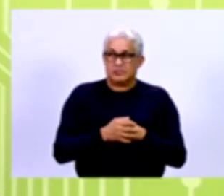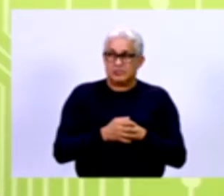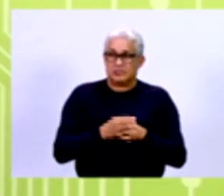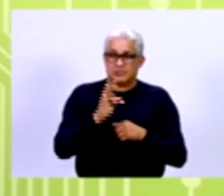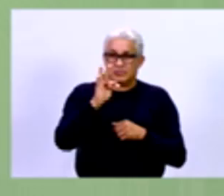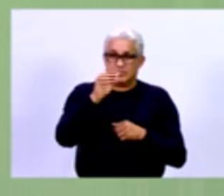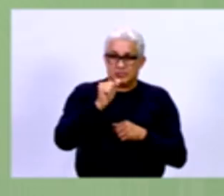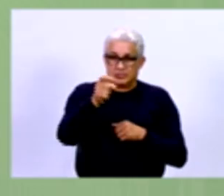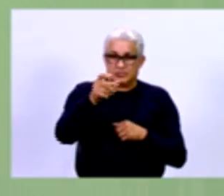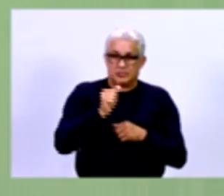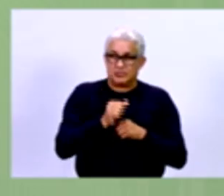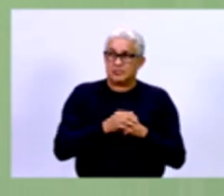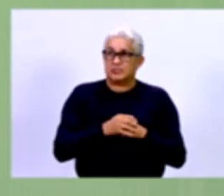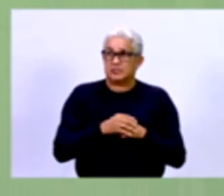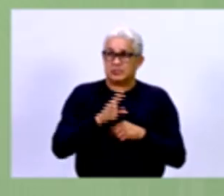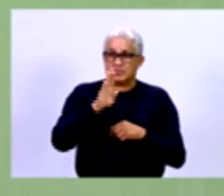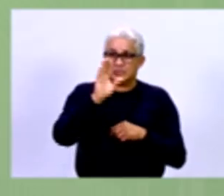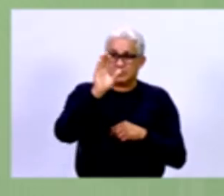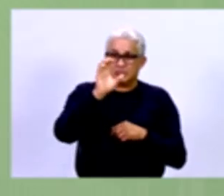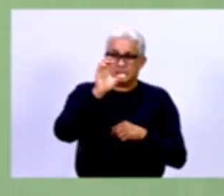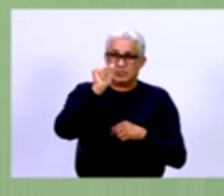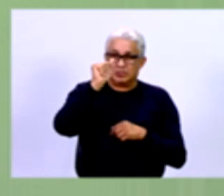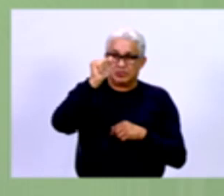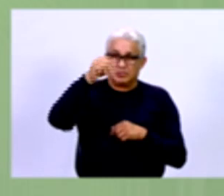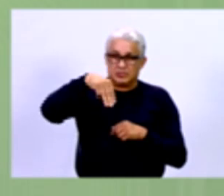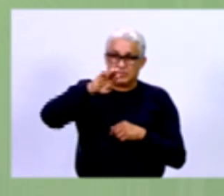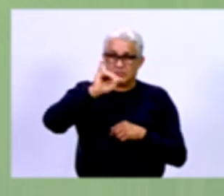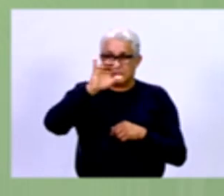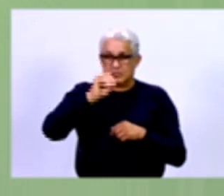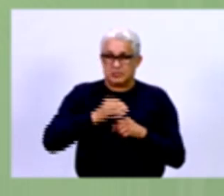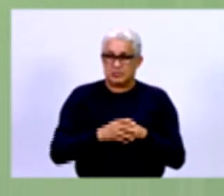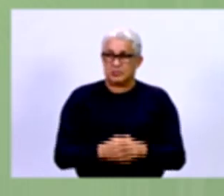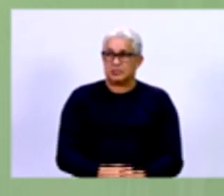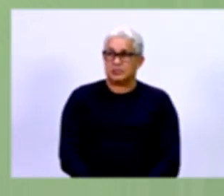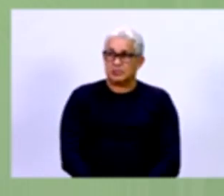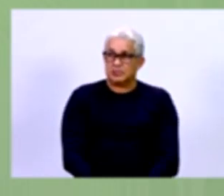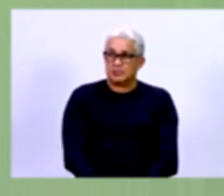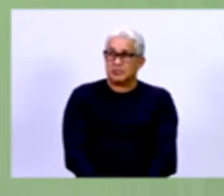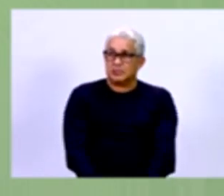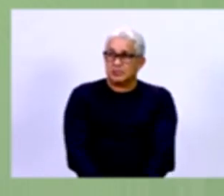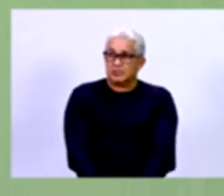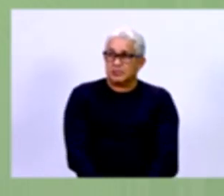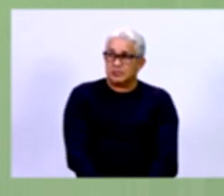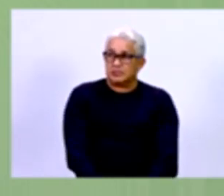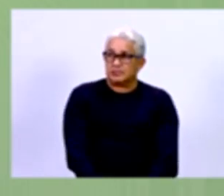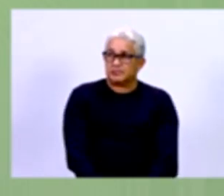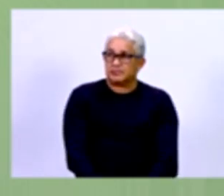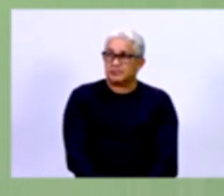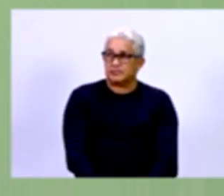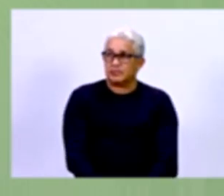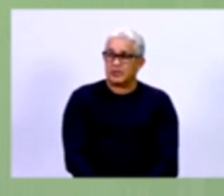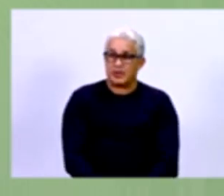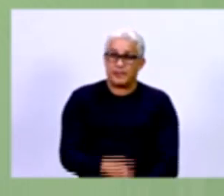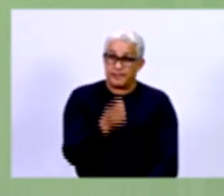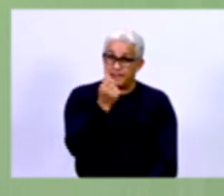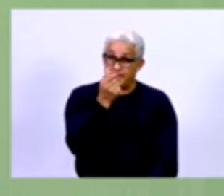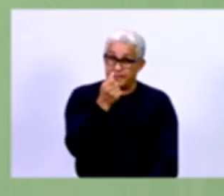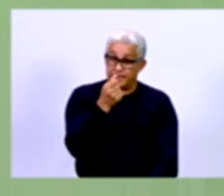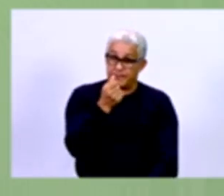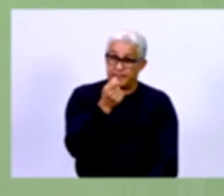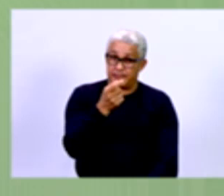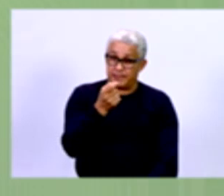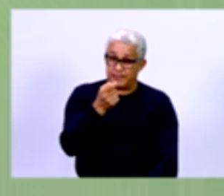regimes cambiais. Professora, por favor, a taxa de câmbio. A taxa de câmbio corresponde ao preço da